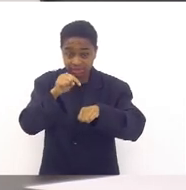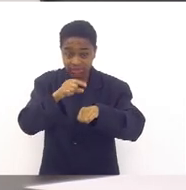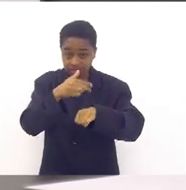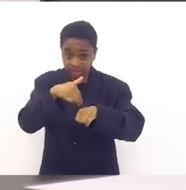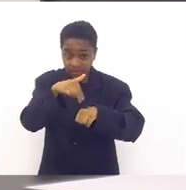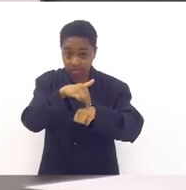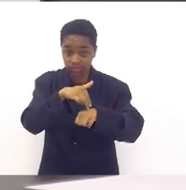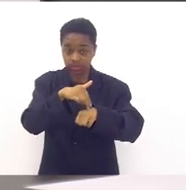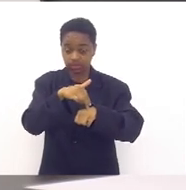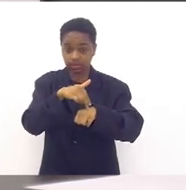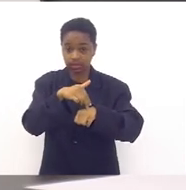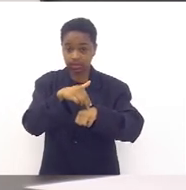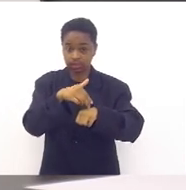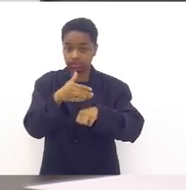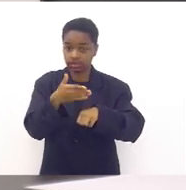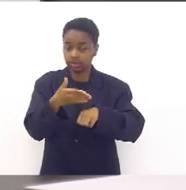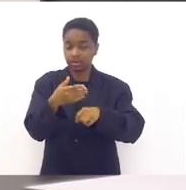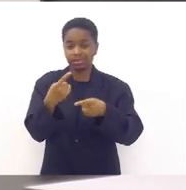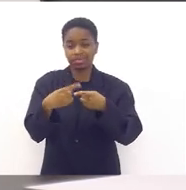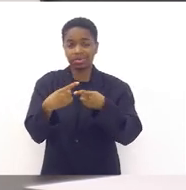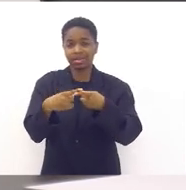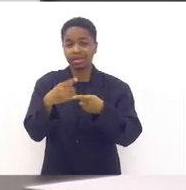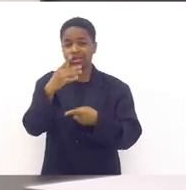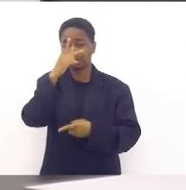a União, é que as pessoas